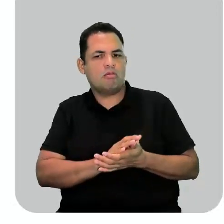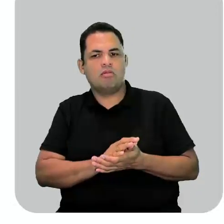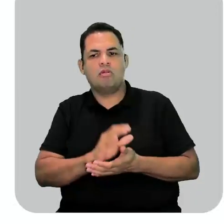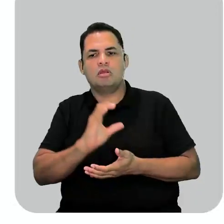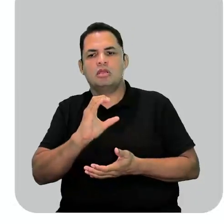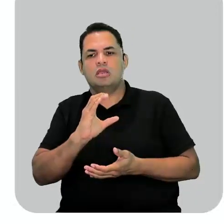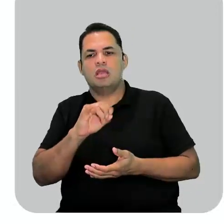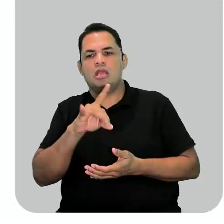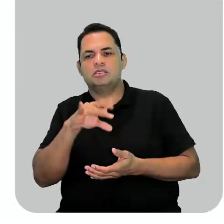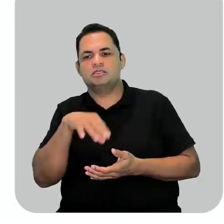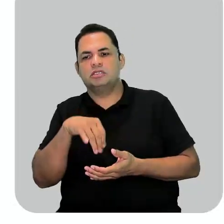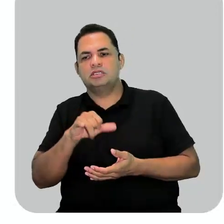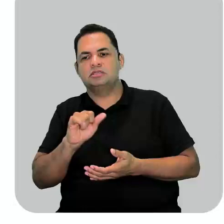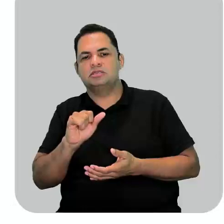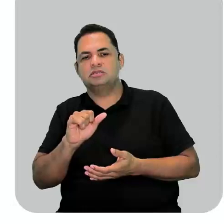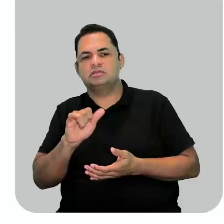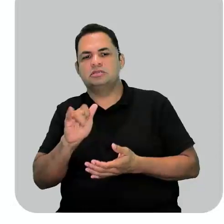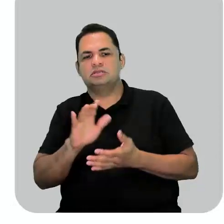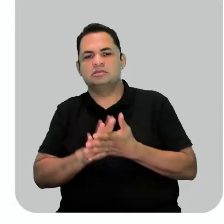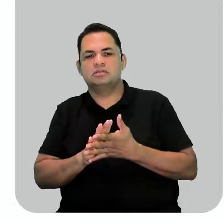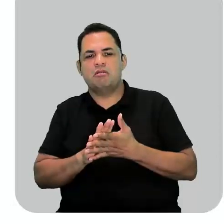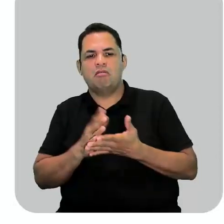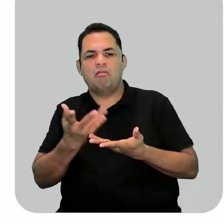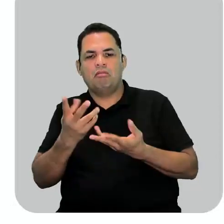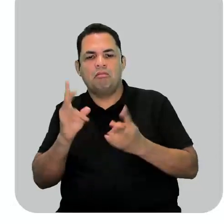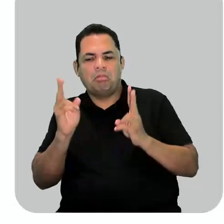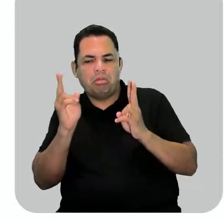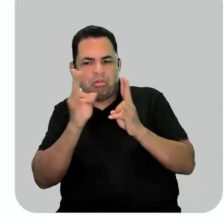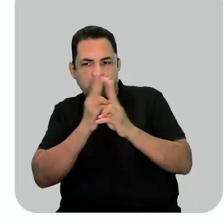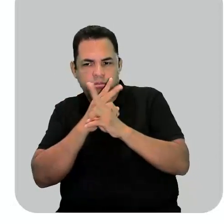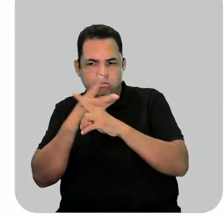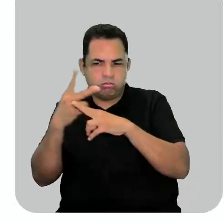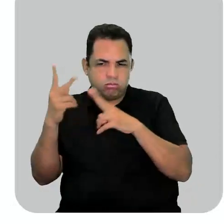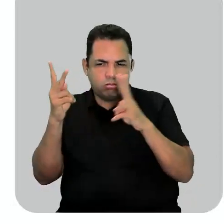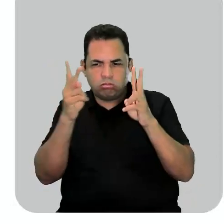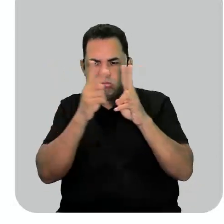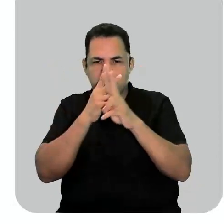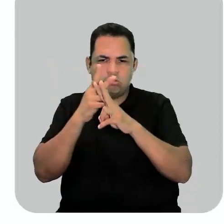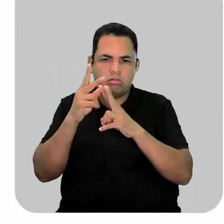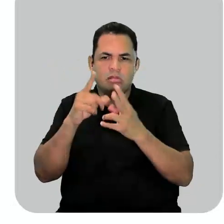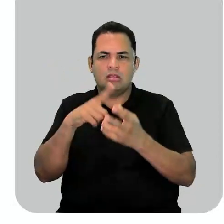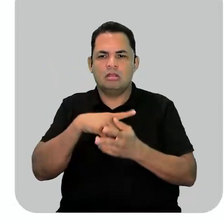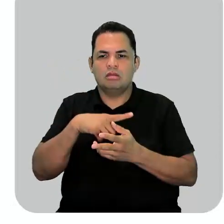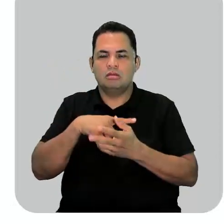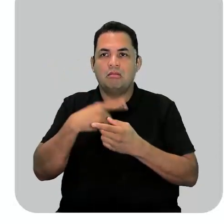êxtase, provoca desorientação e pode causar